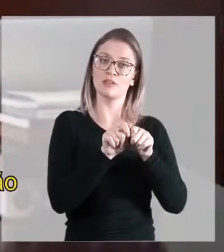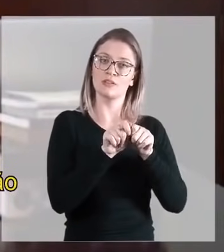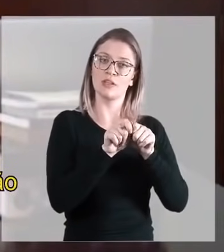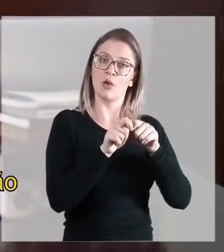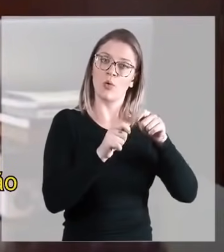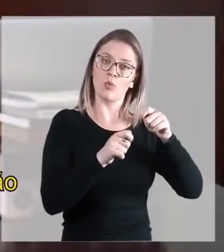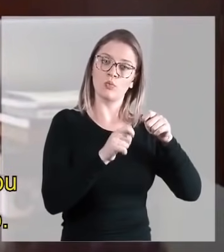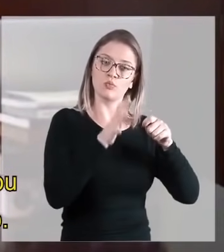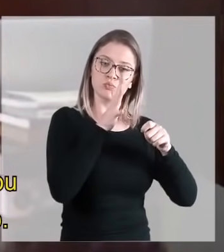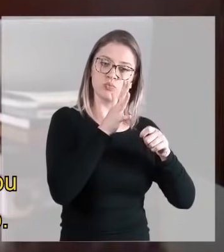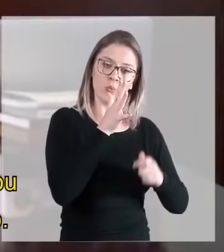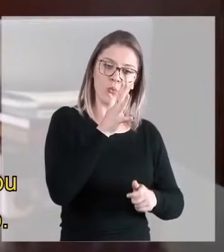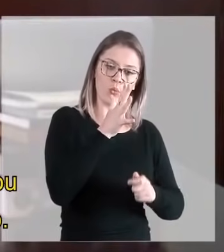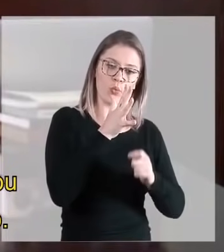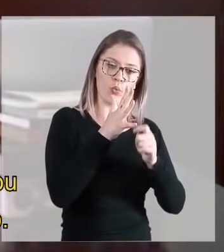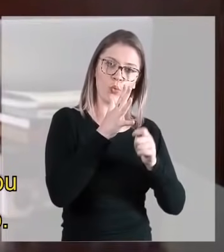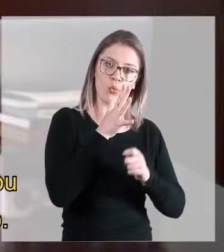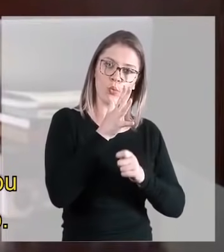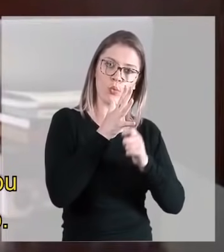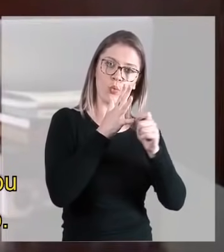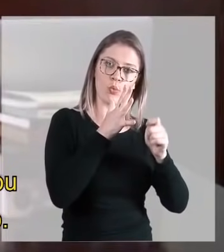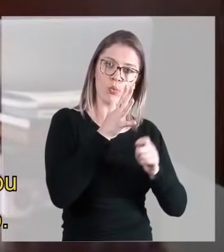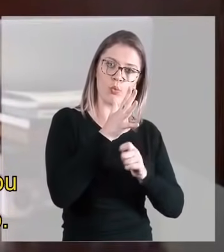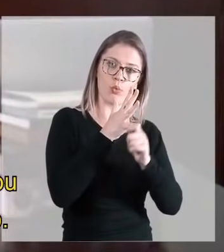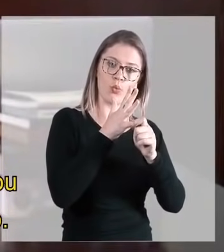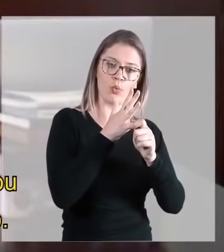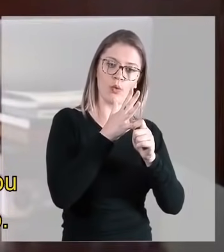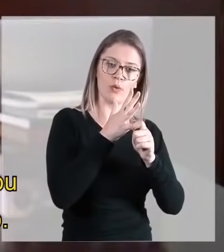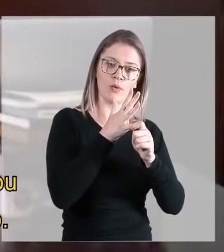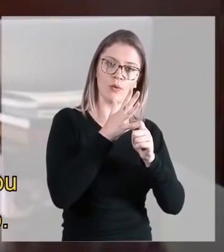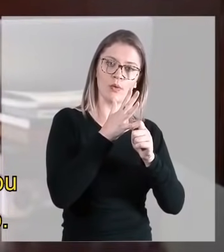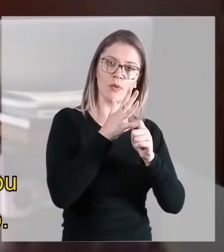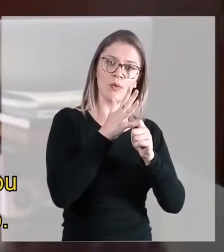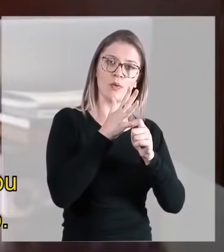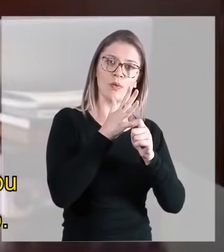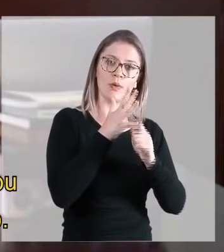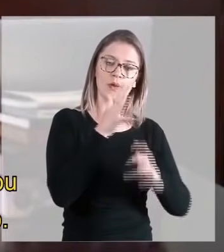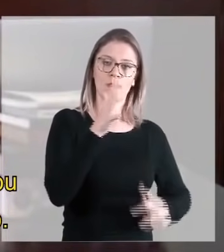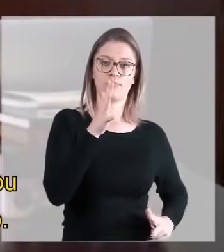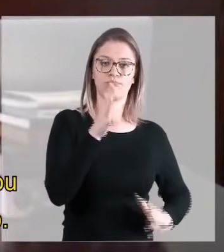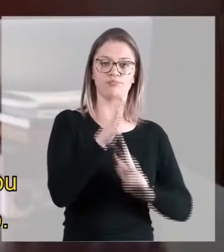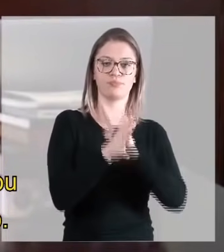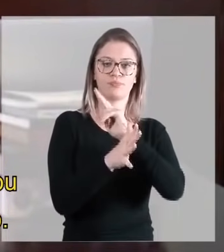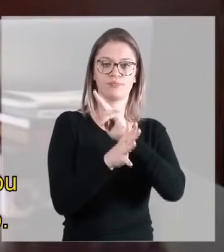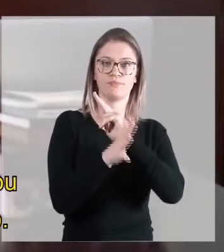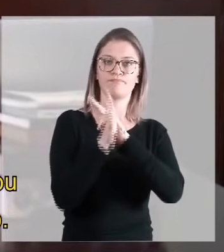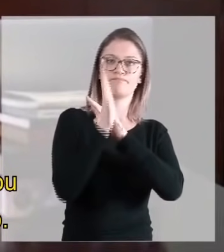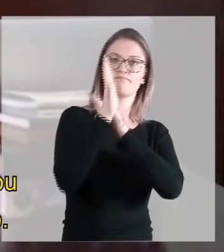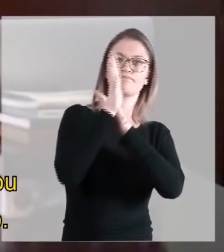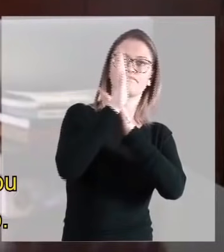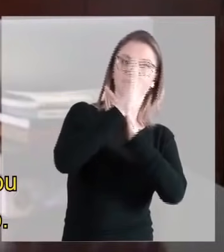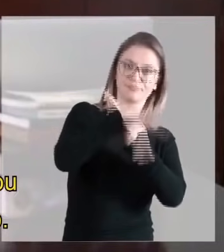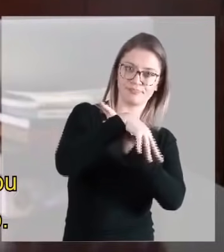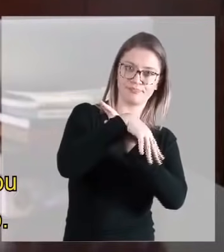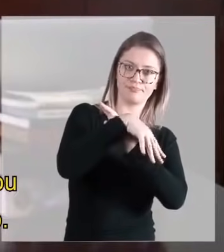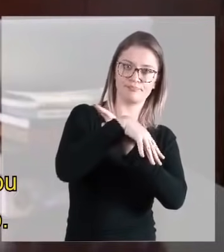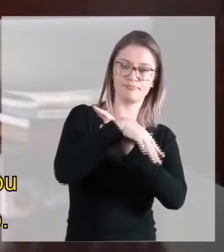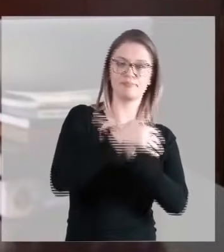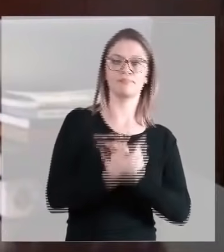cauterização, houve um problema com o instrumento e o Bruce acabou tendo o seu órgão genital